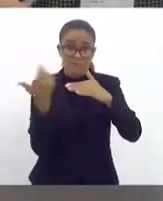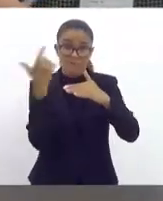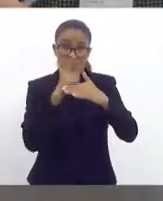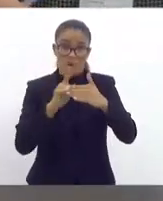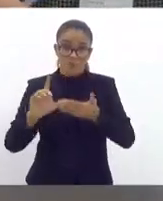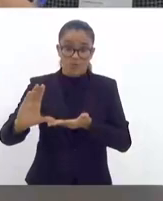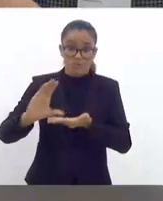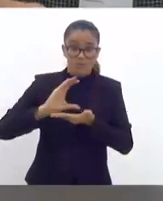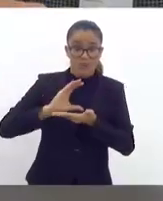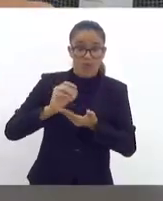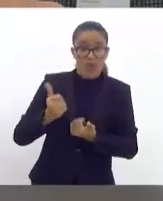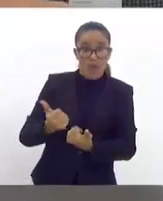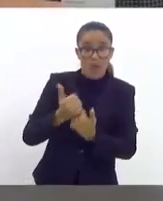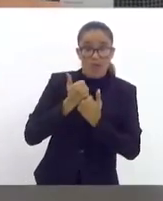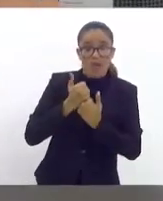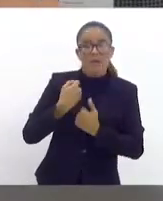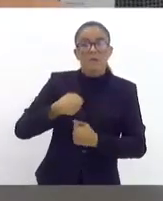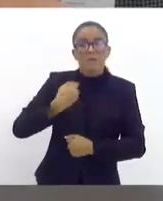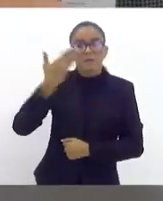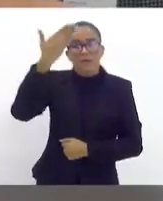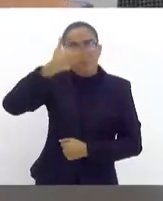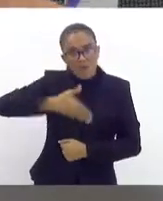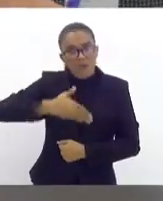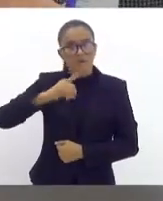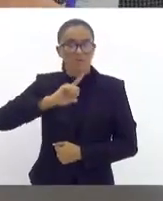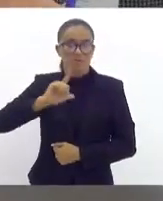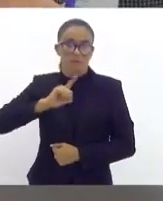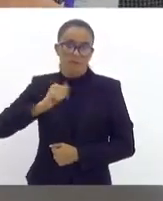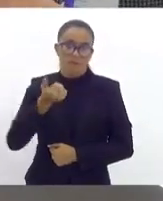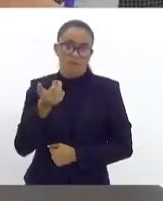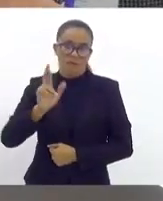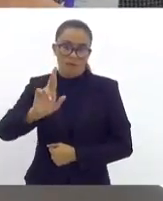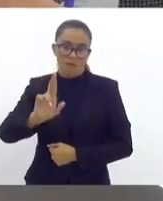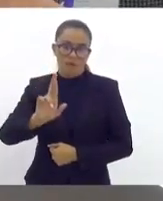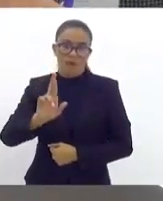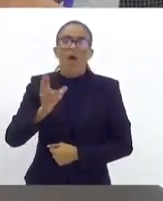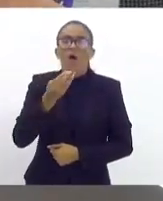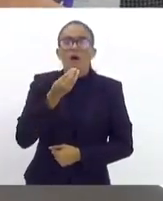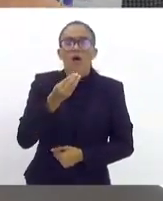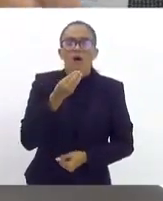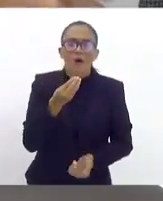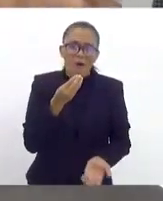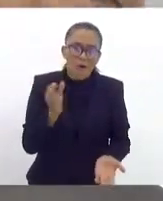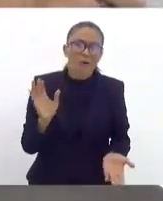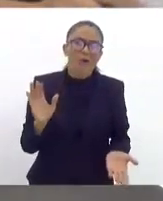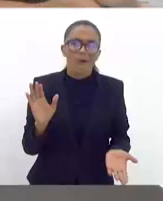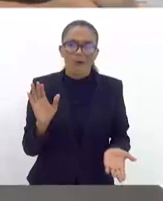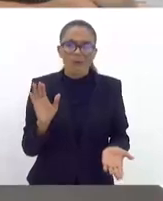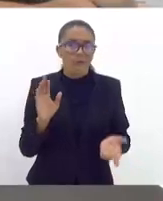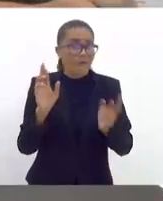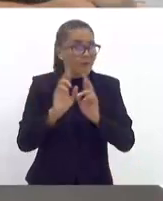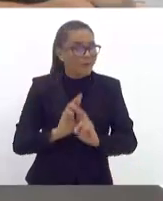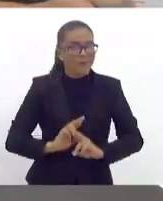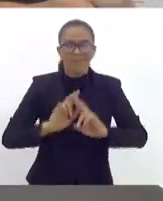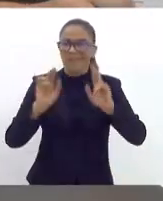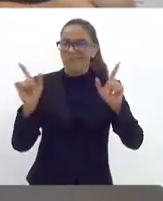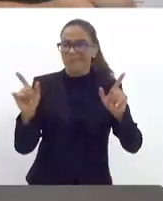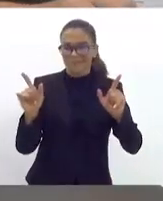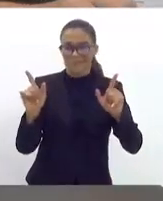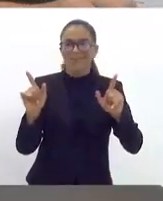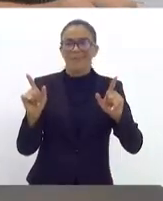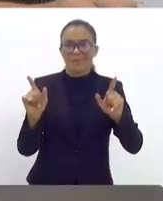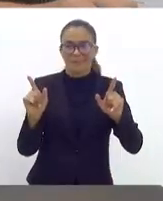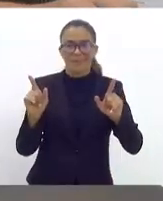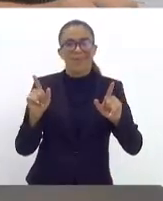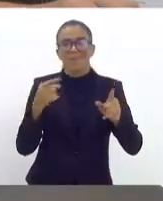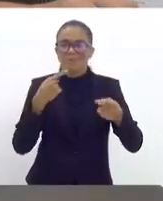esse apoio tinham que demonstrar o ar condicionado então é claro que é totalmente é diferente completamente do